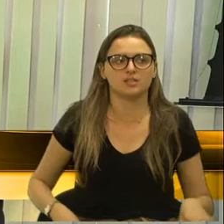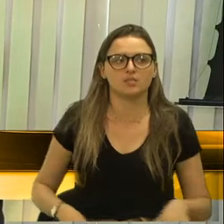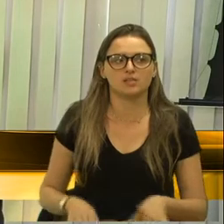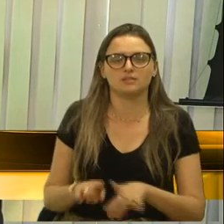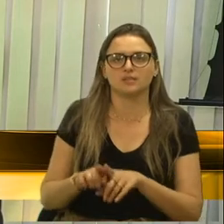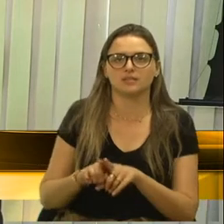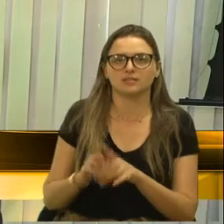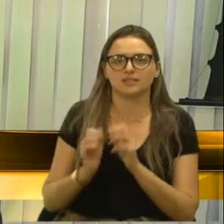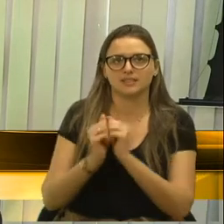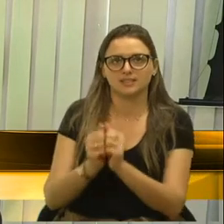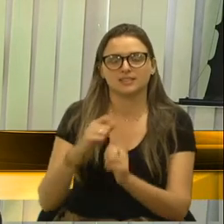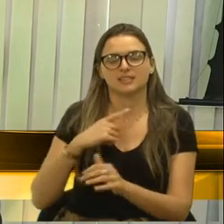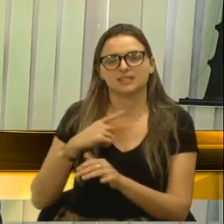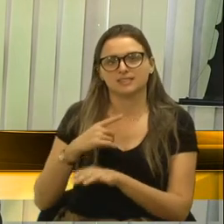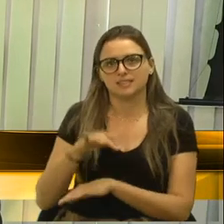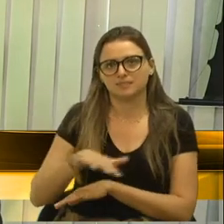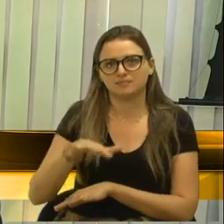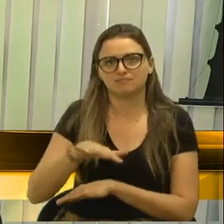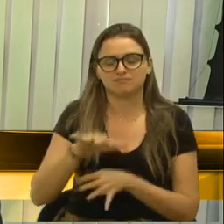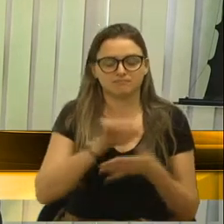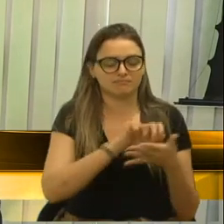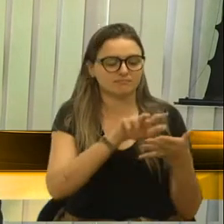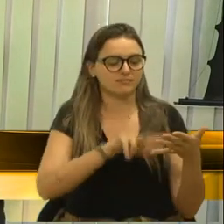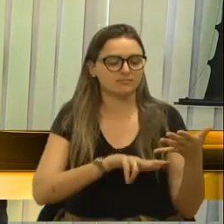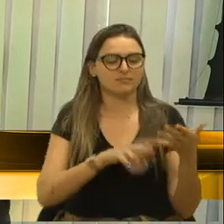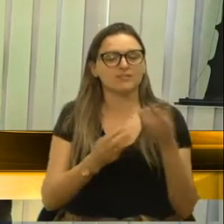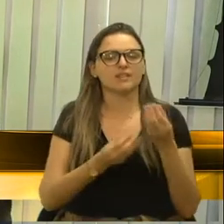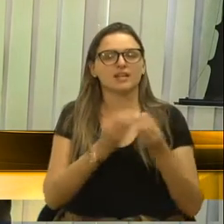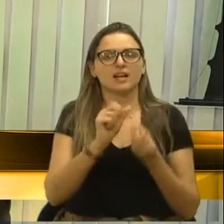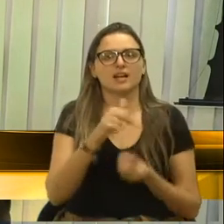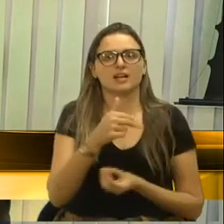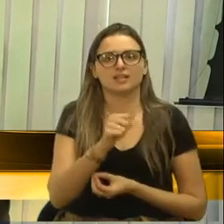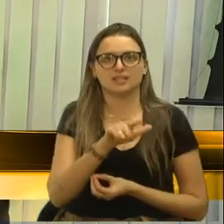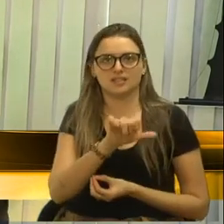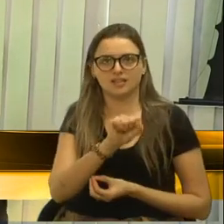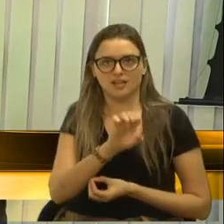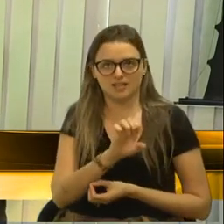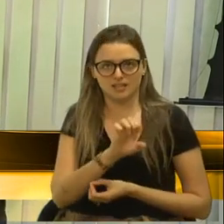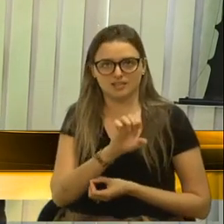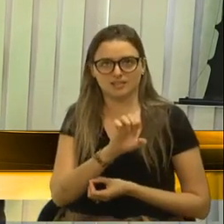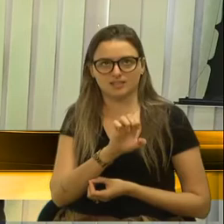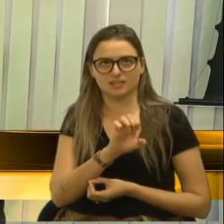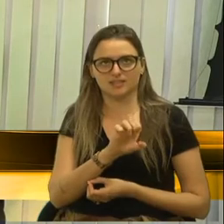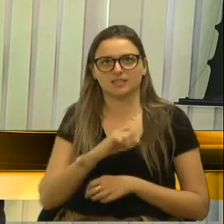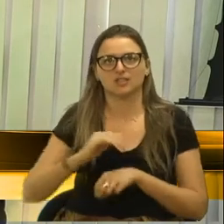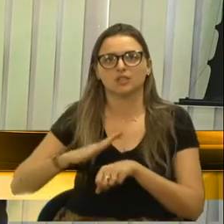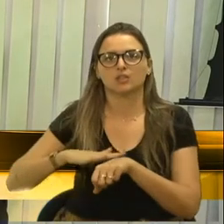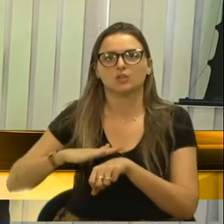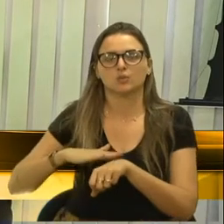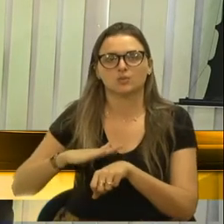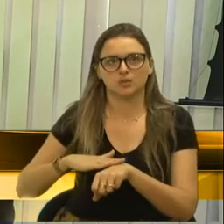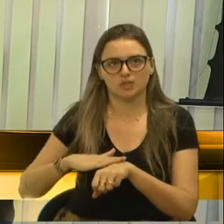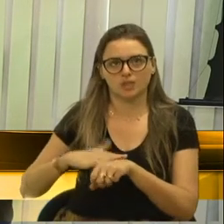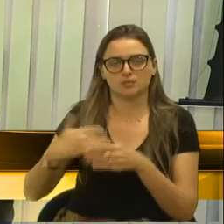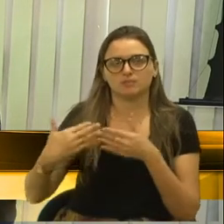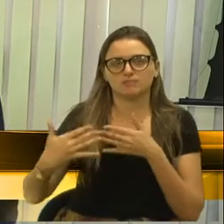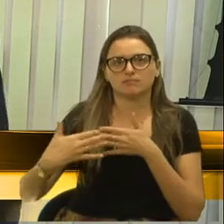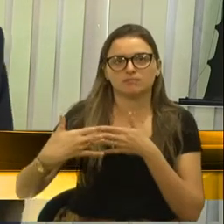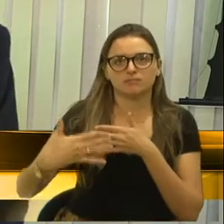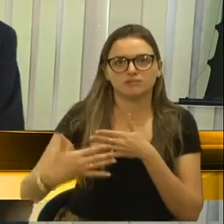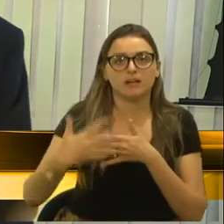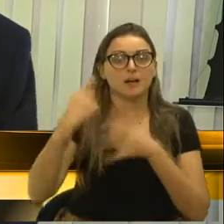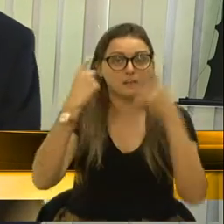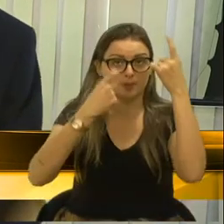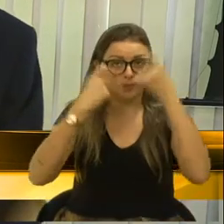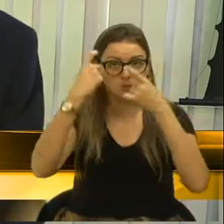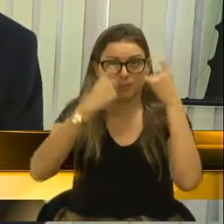fizer a sua análise e a sua avaliação. Mas, neste momento, dado o quadro de dificuldade financeira que estão passando as